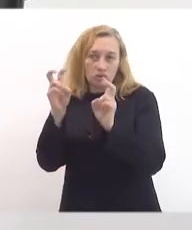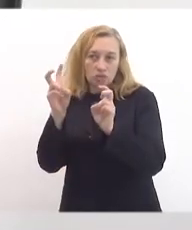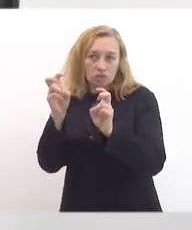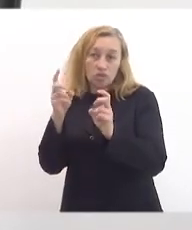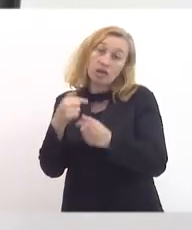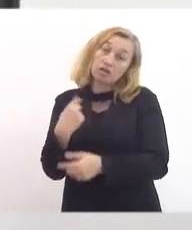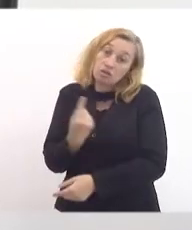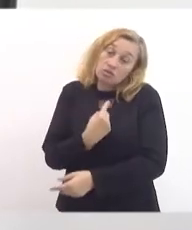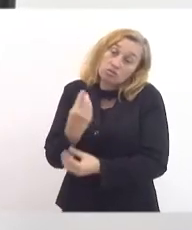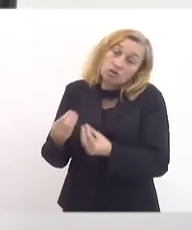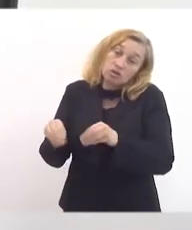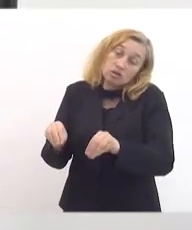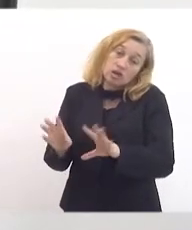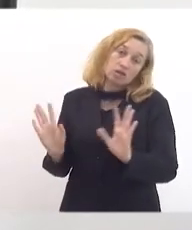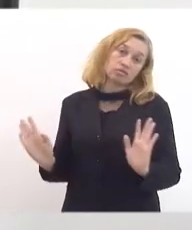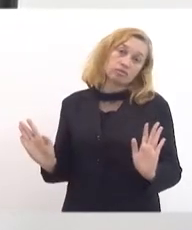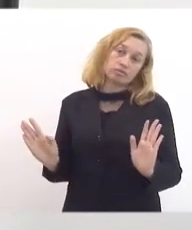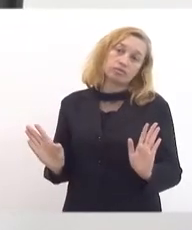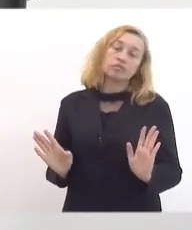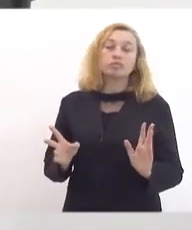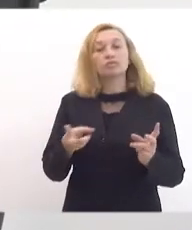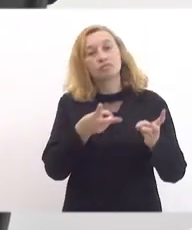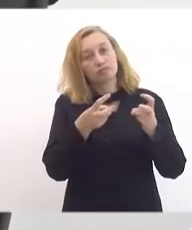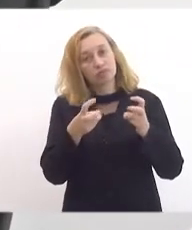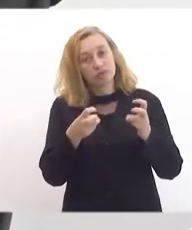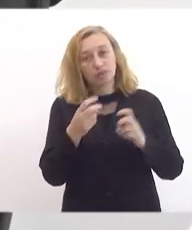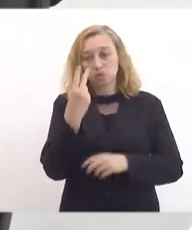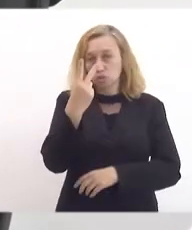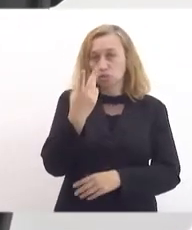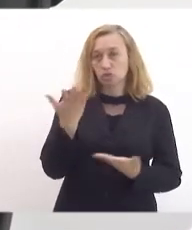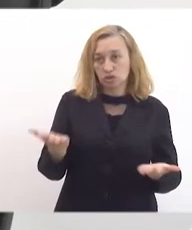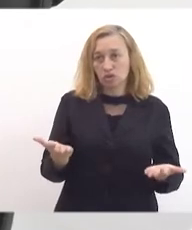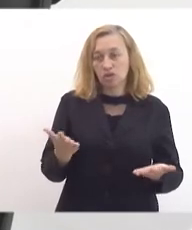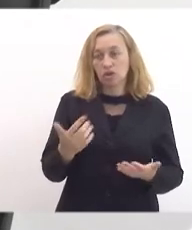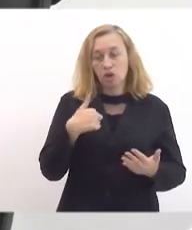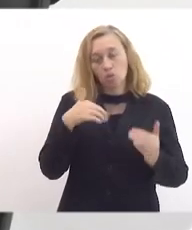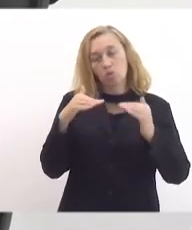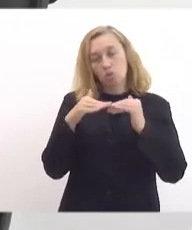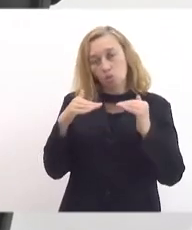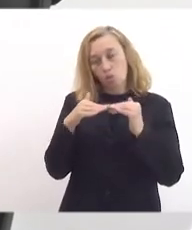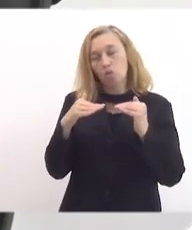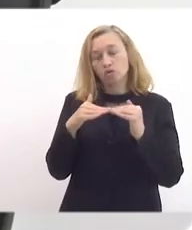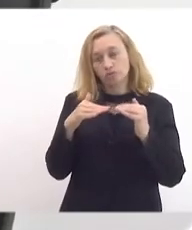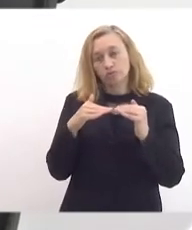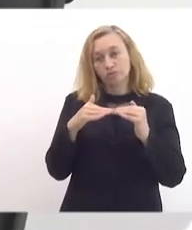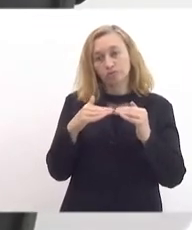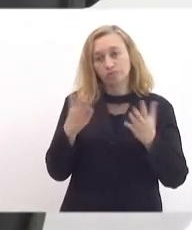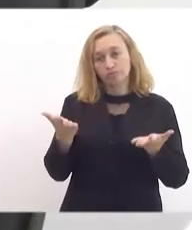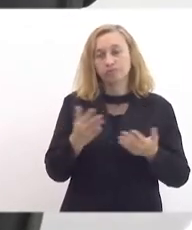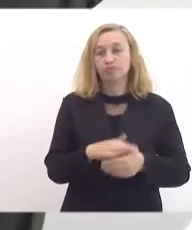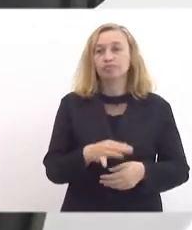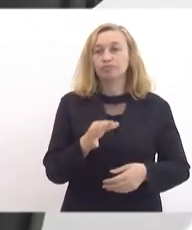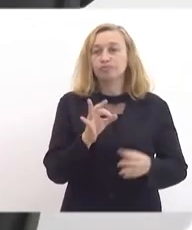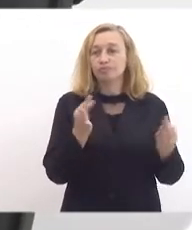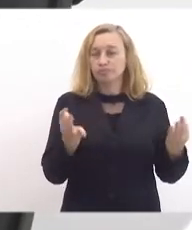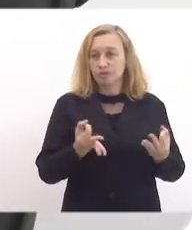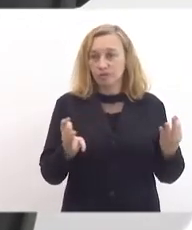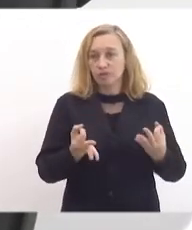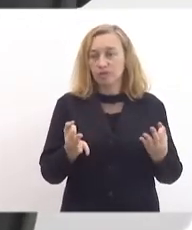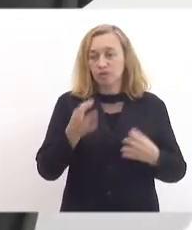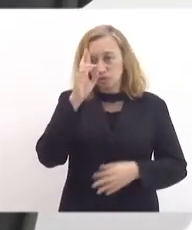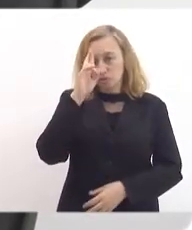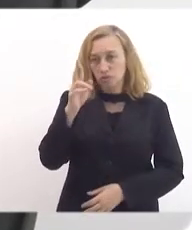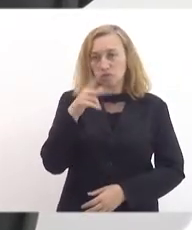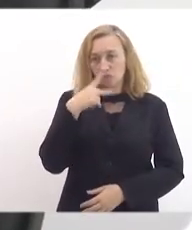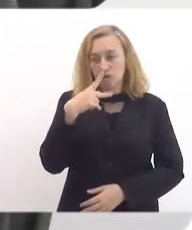Então só queria fazer essas duas observações que eu concordo com perfeito com esses dois pontos